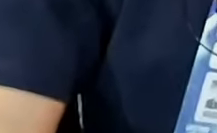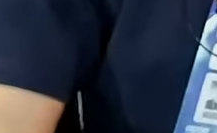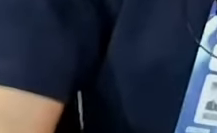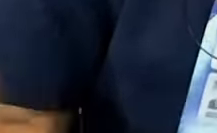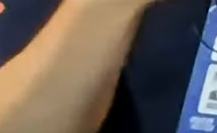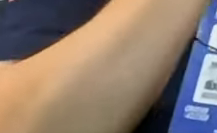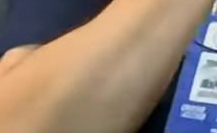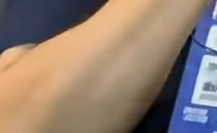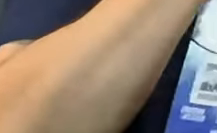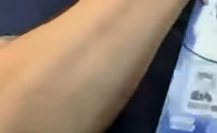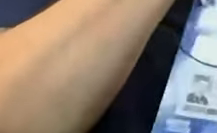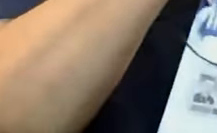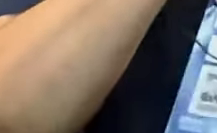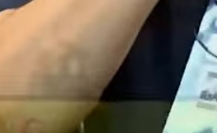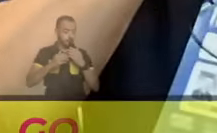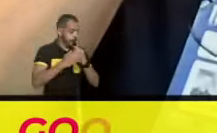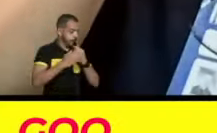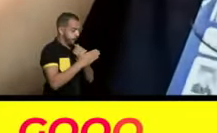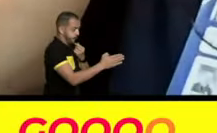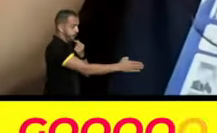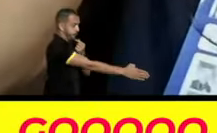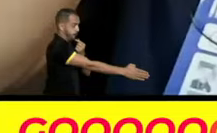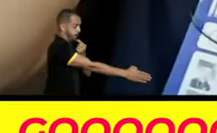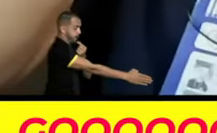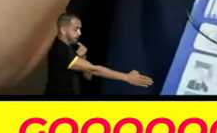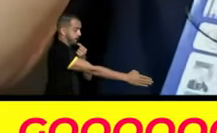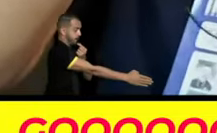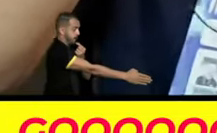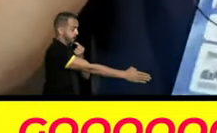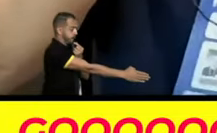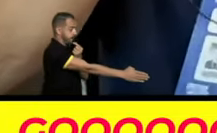cabeçada ol lá